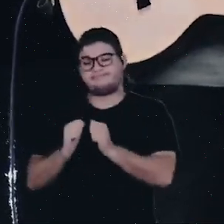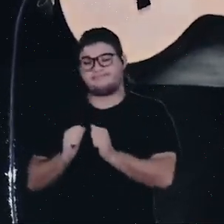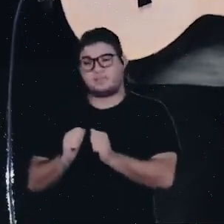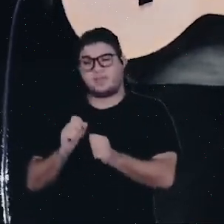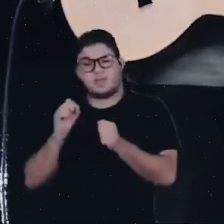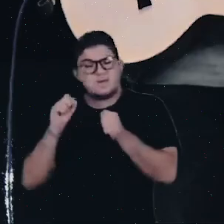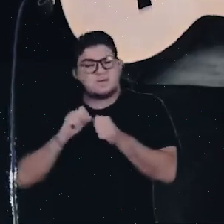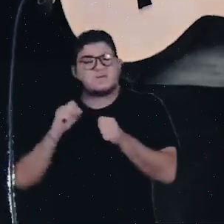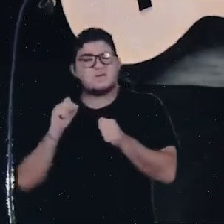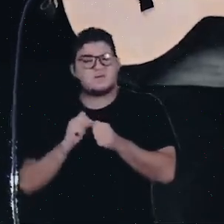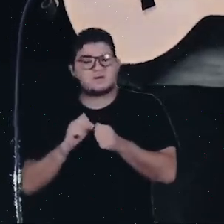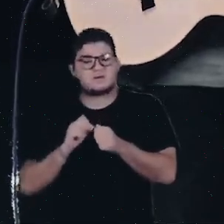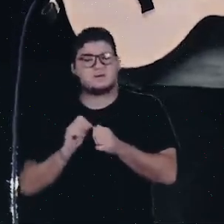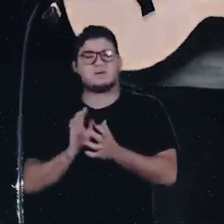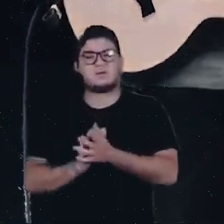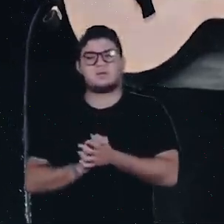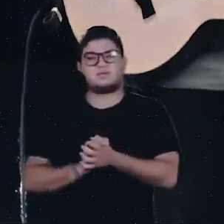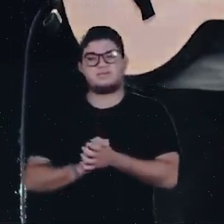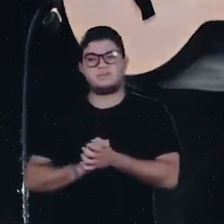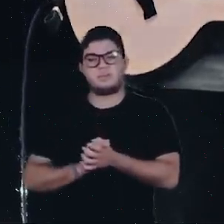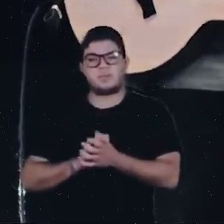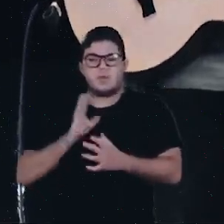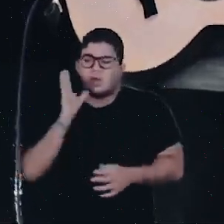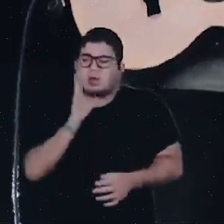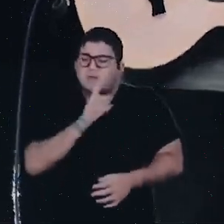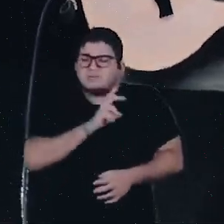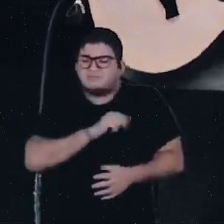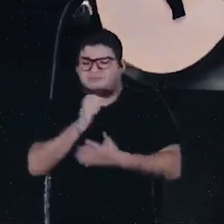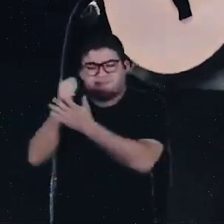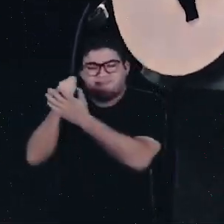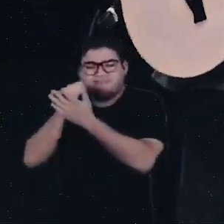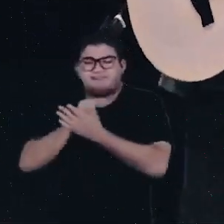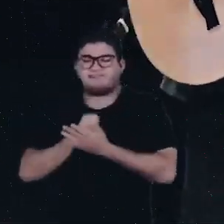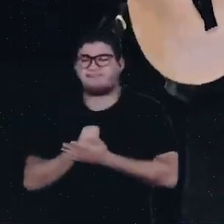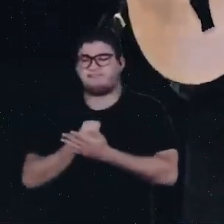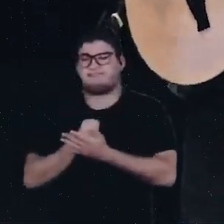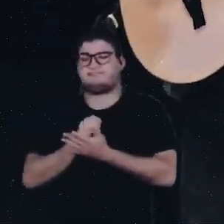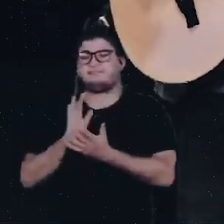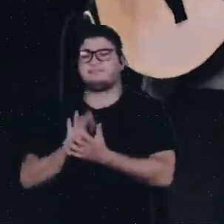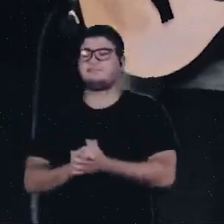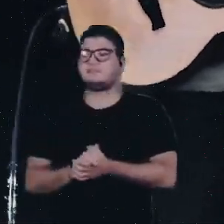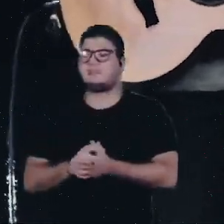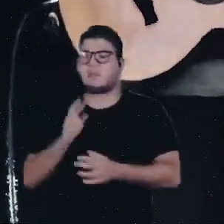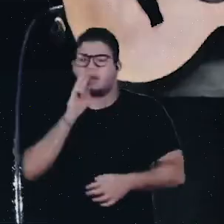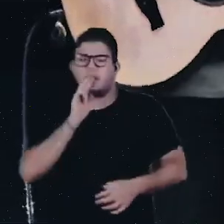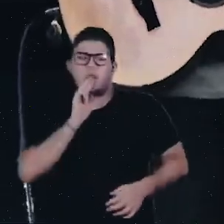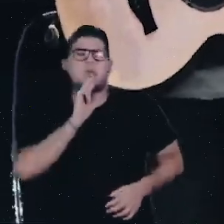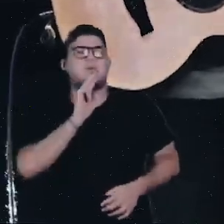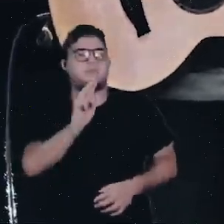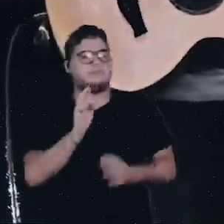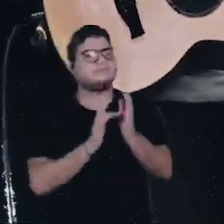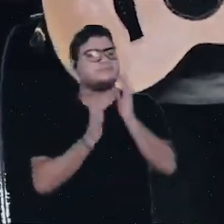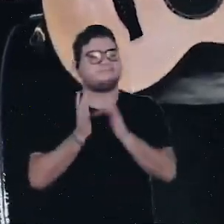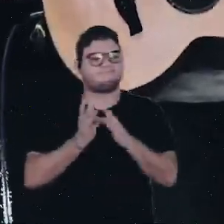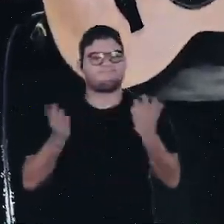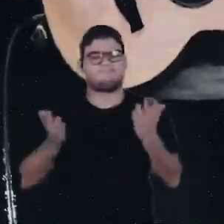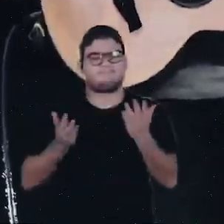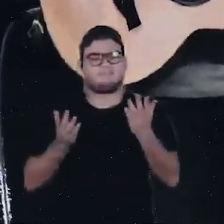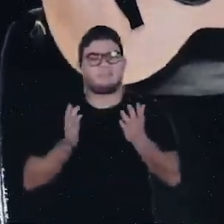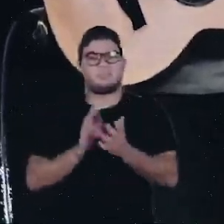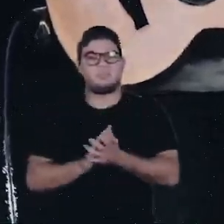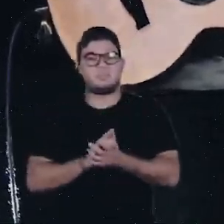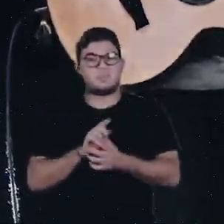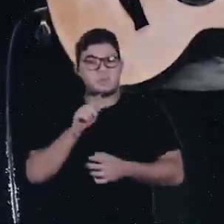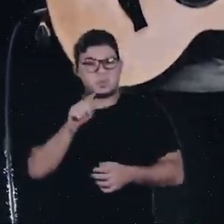fazer alguma coisa, tem compaixão de nós e ajuda-nos. Olha a resposta de Jesus: se tu